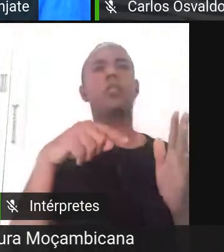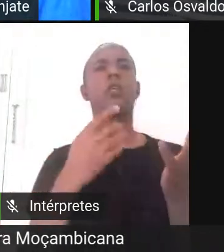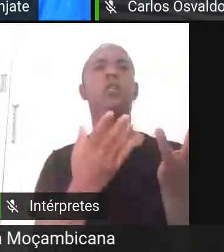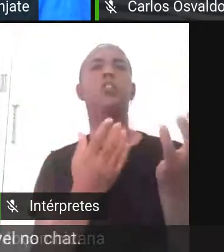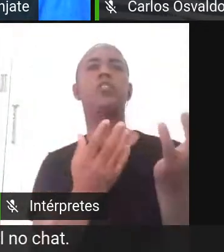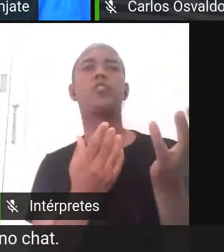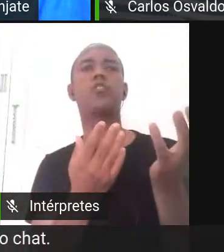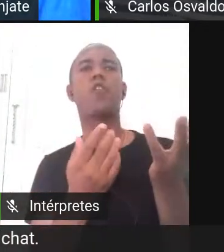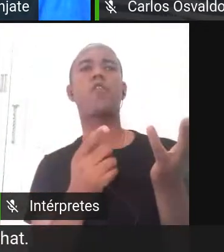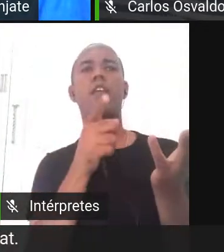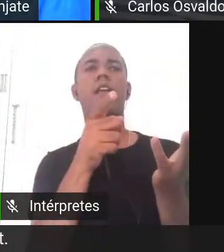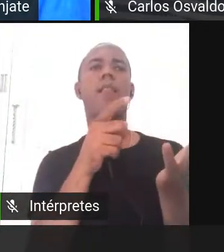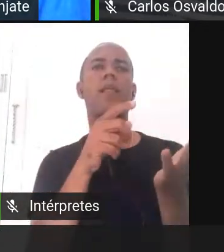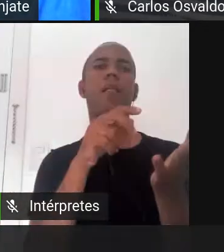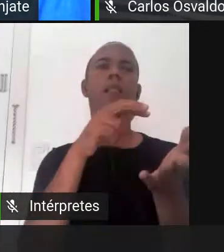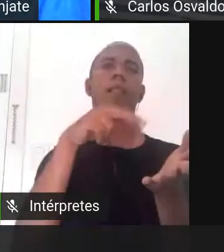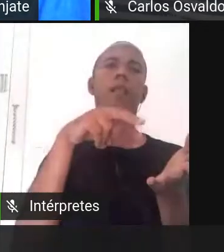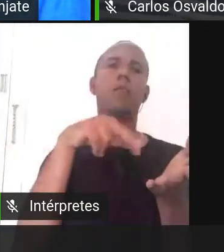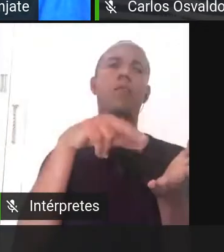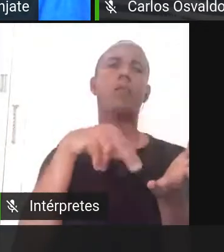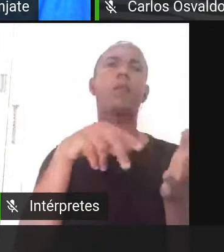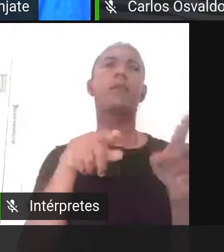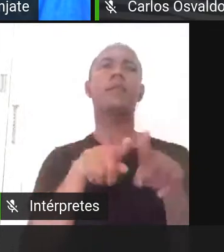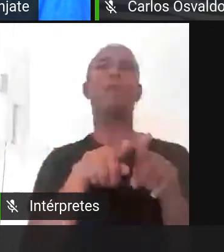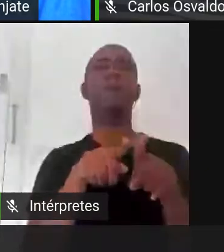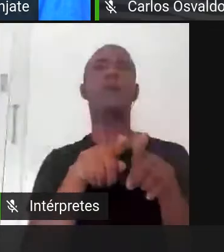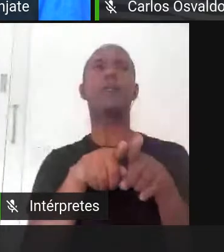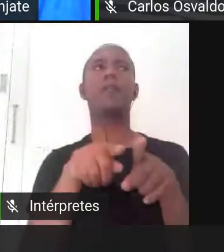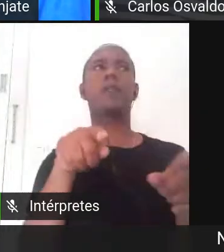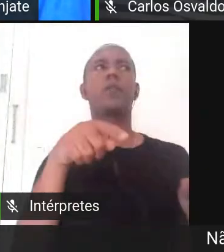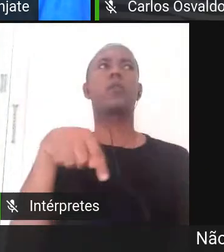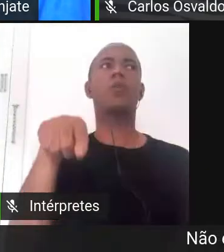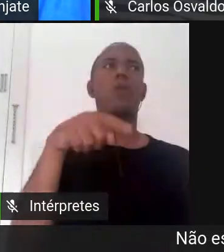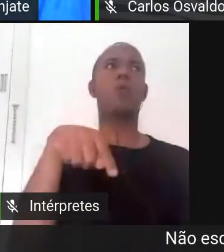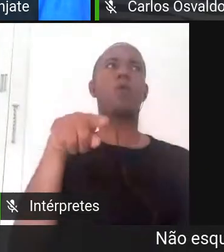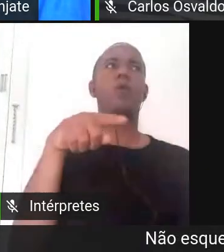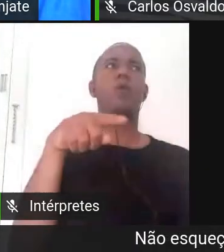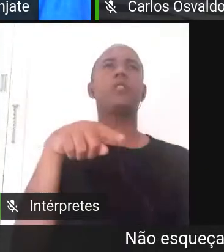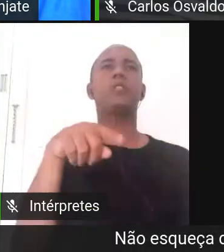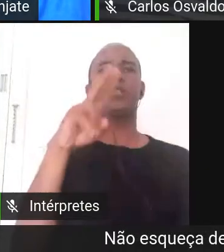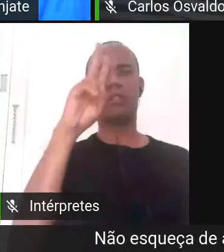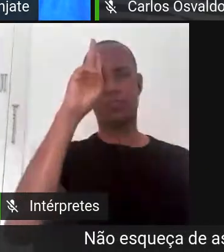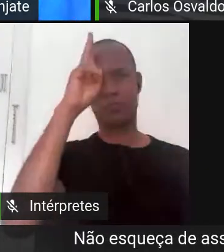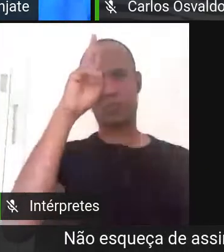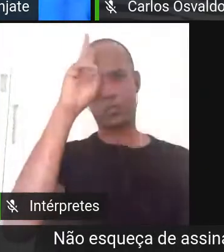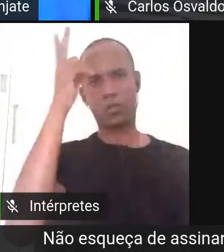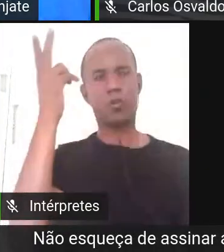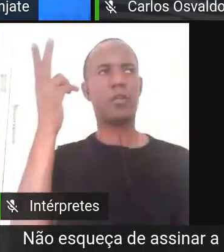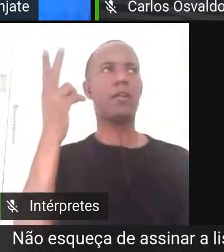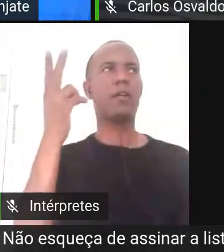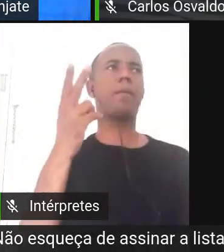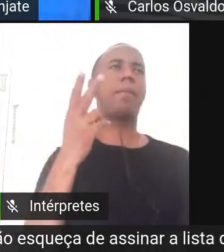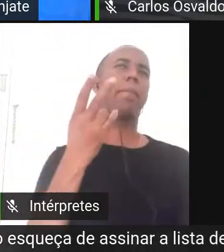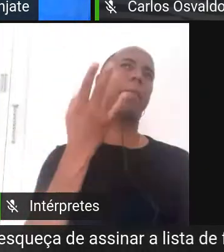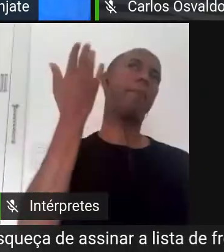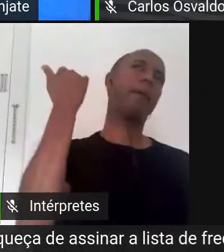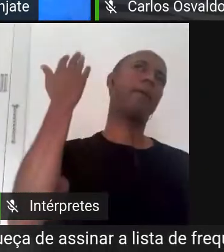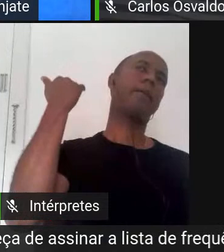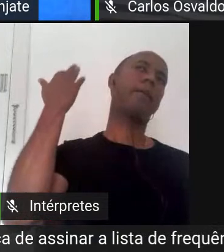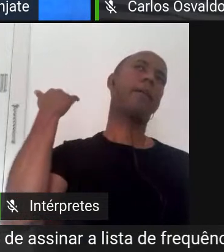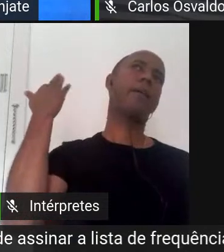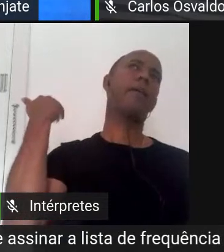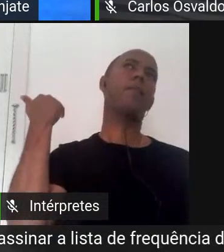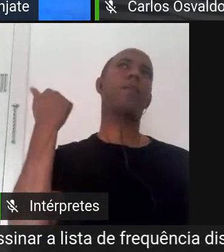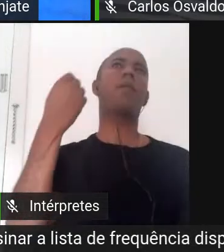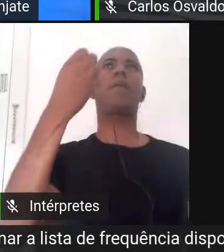eu acho isso um absurdo, porque nós temos muitas histórias que foram passadas através da tradição oral. Aquilo também